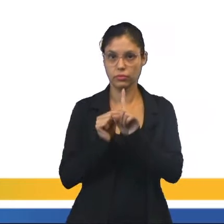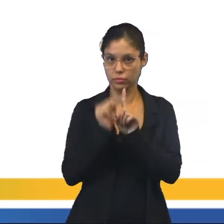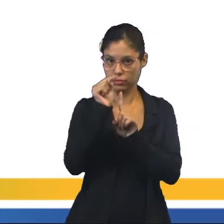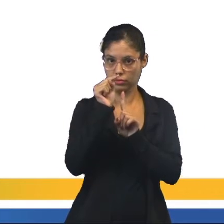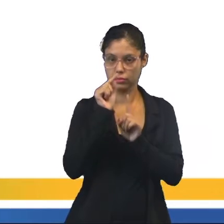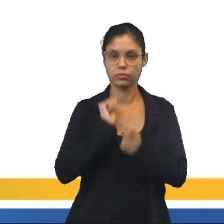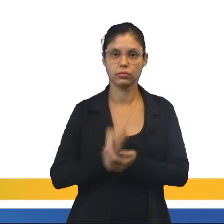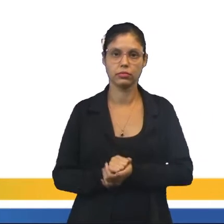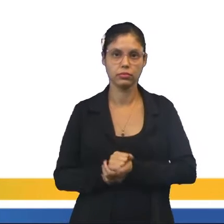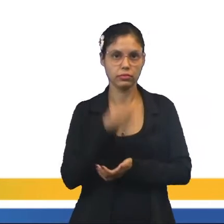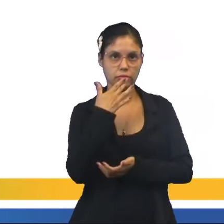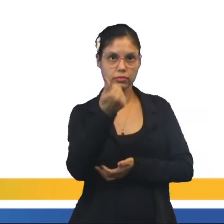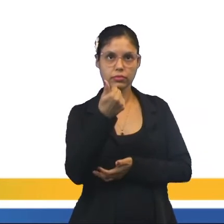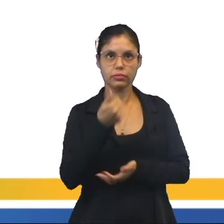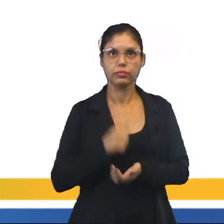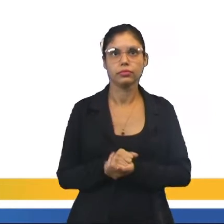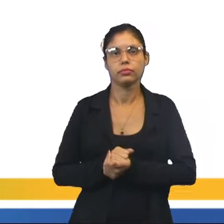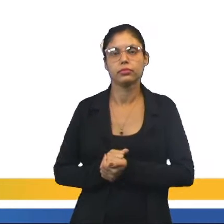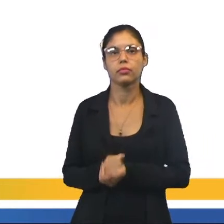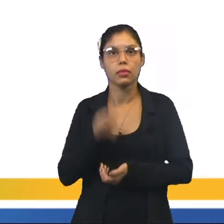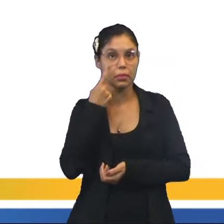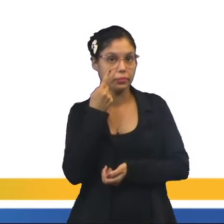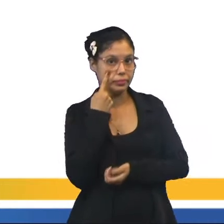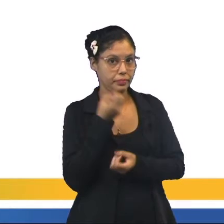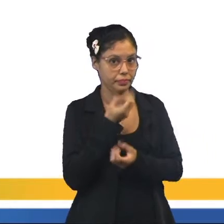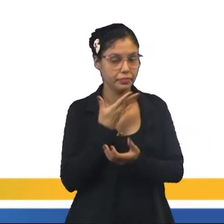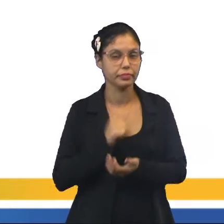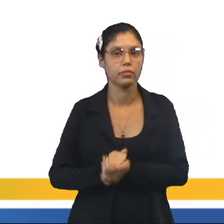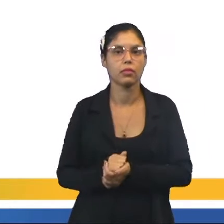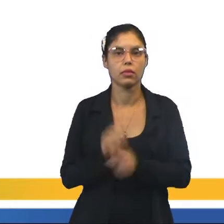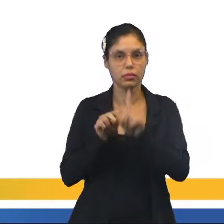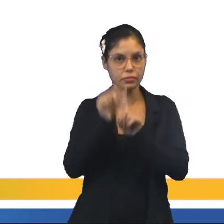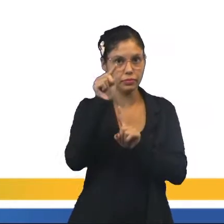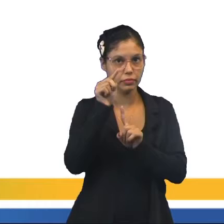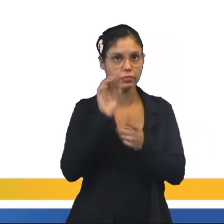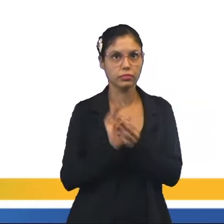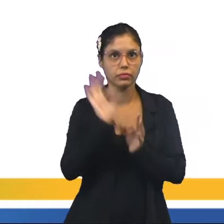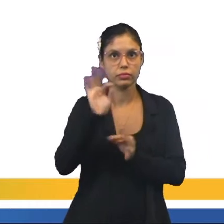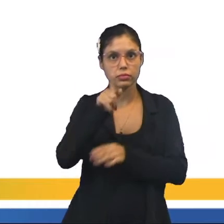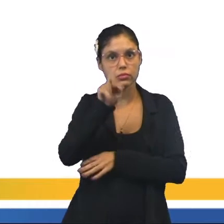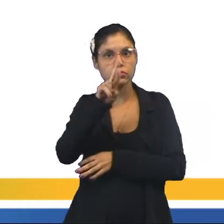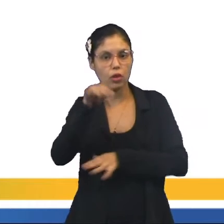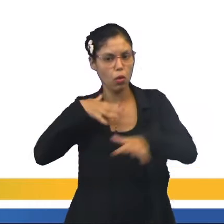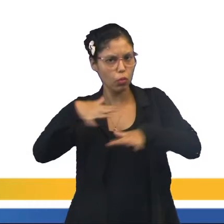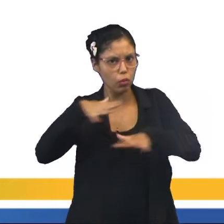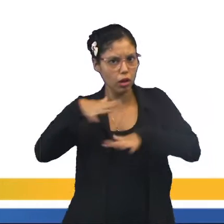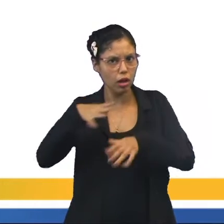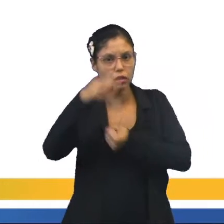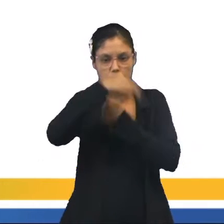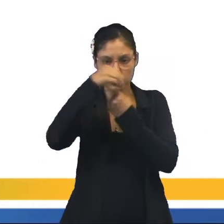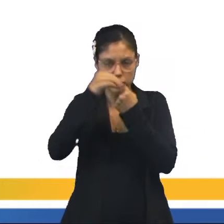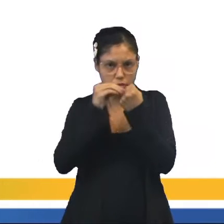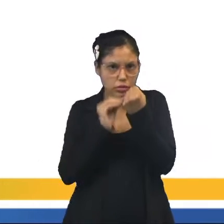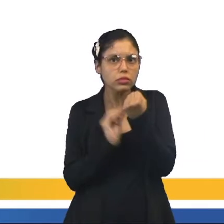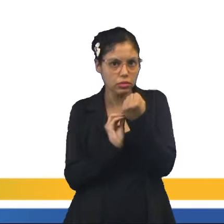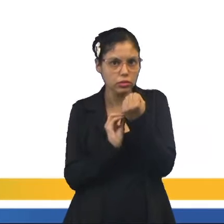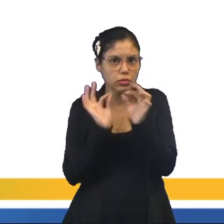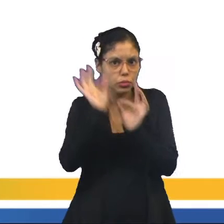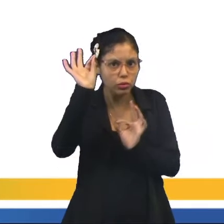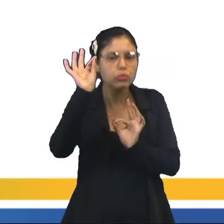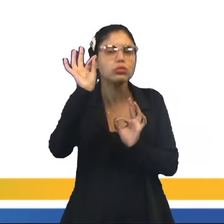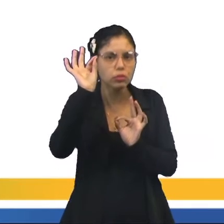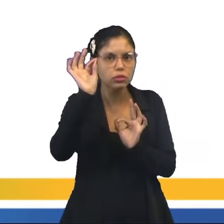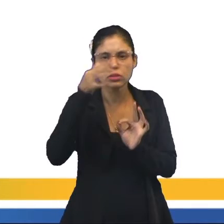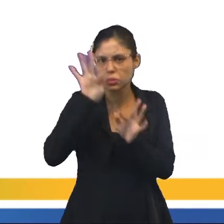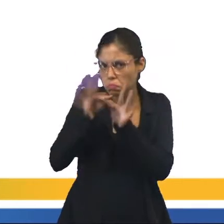temperatura. Tudo bem? Observem bem que a temperatura ela mede o grau de agitação das moléculas. Então aí